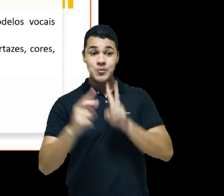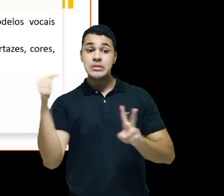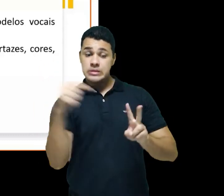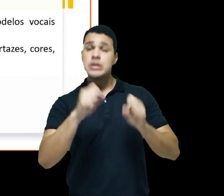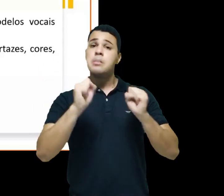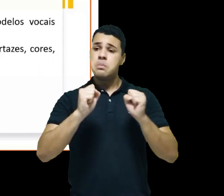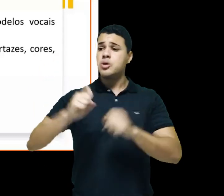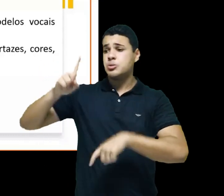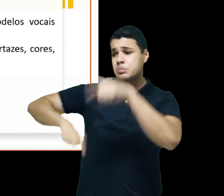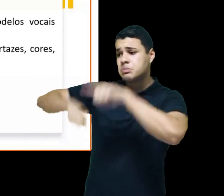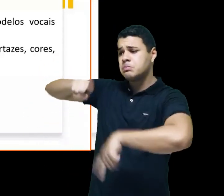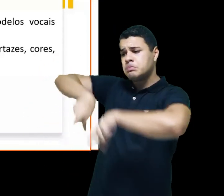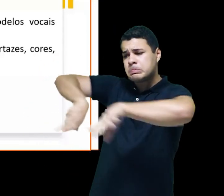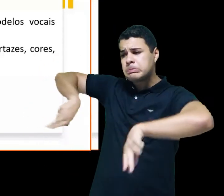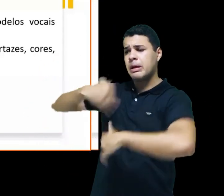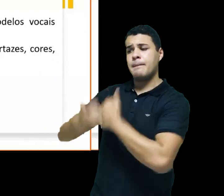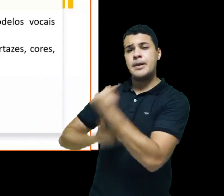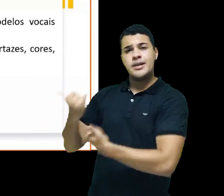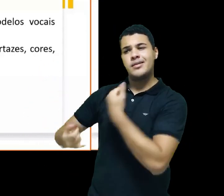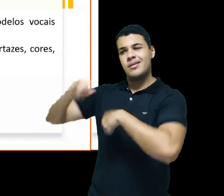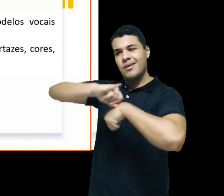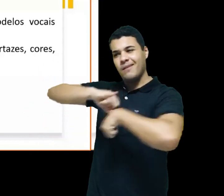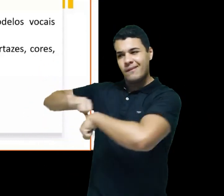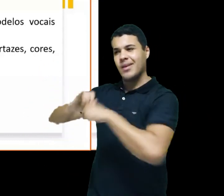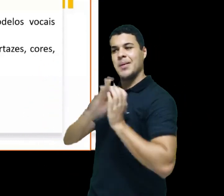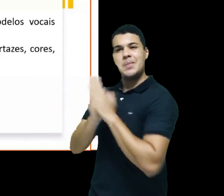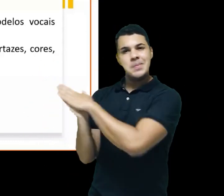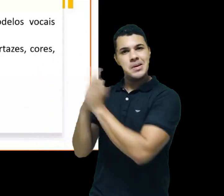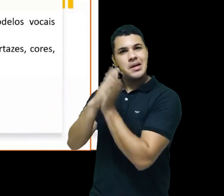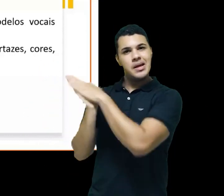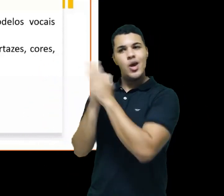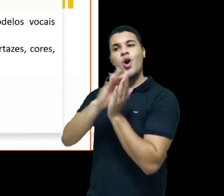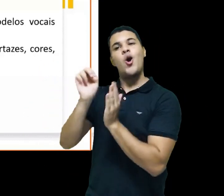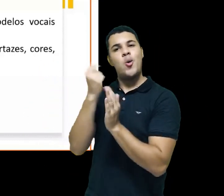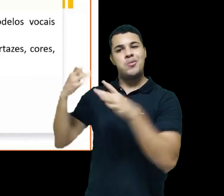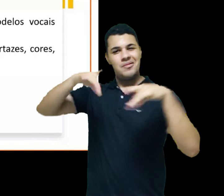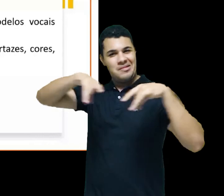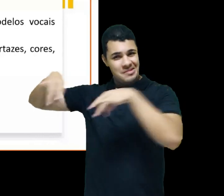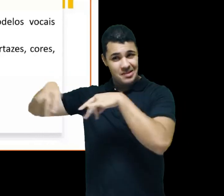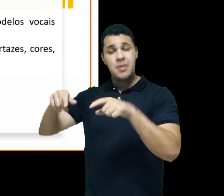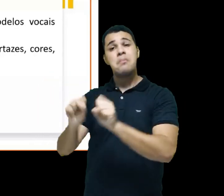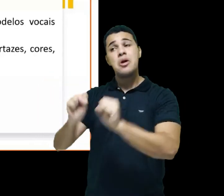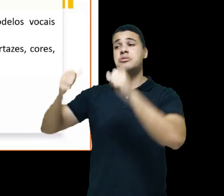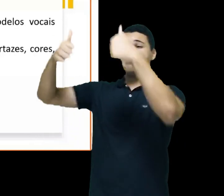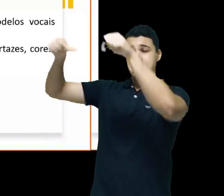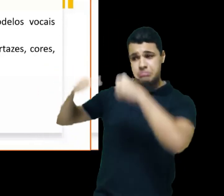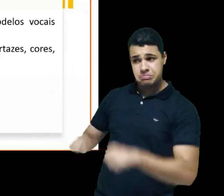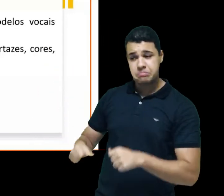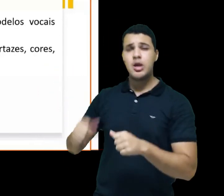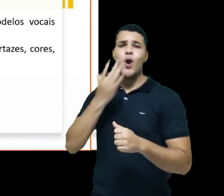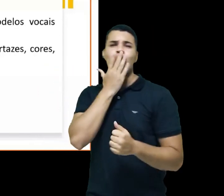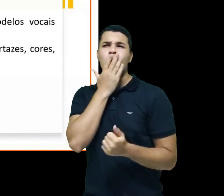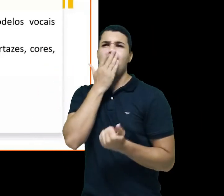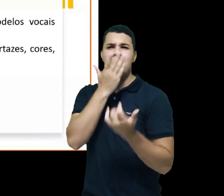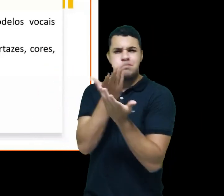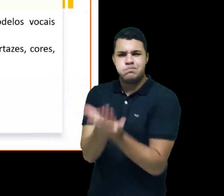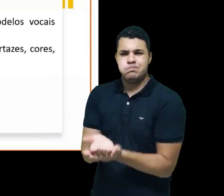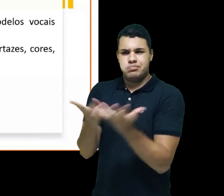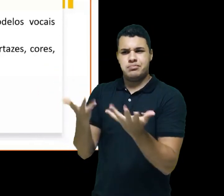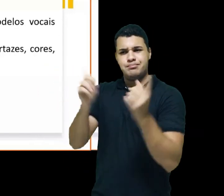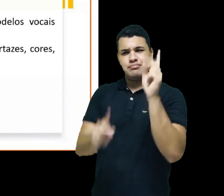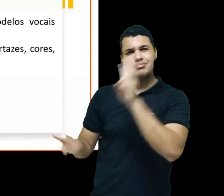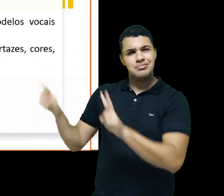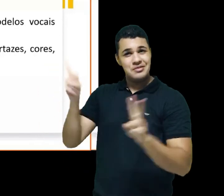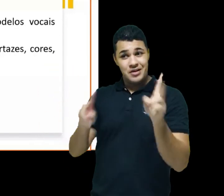podem ser objetos, brinquedos, fantoches, tecidos, imagens, cartazes, cores, a